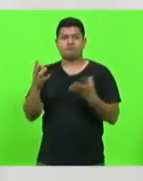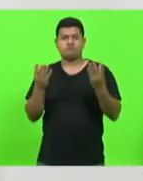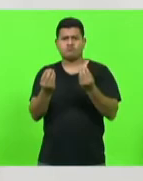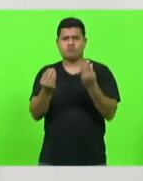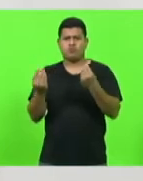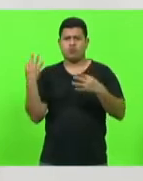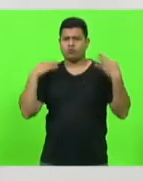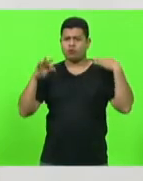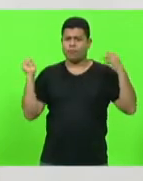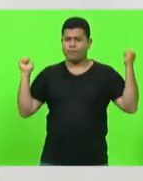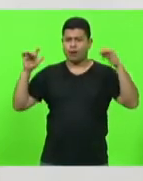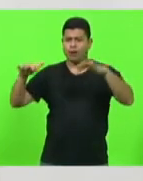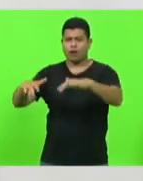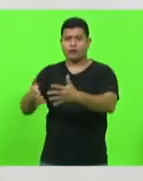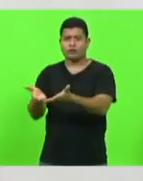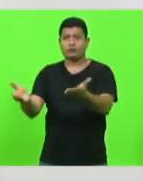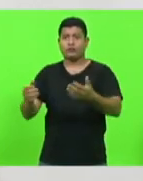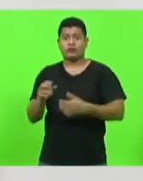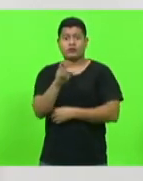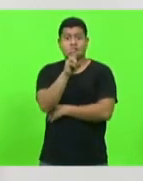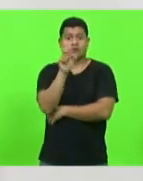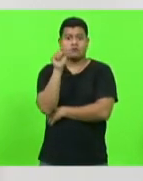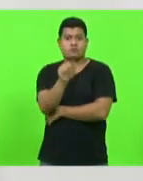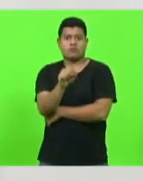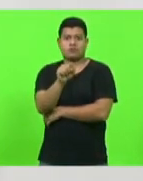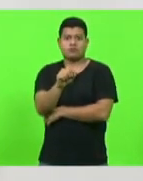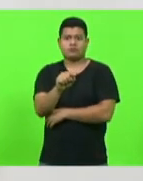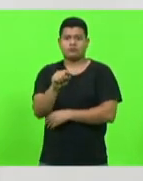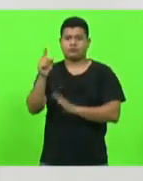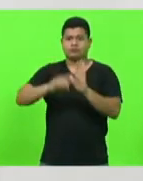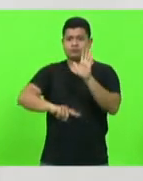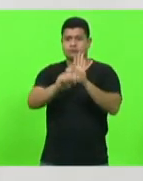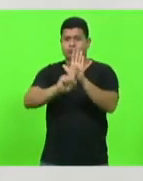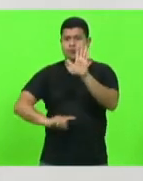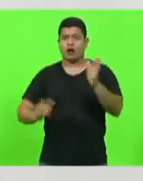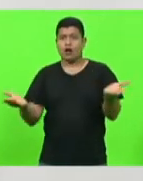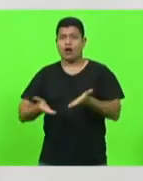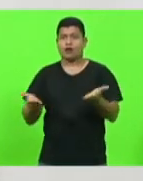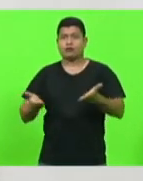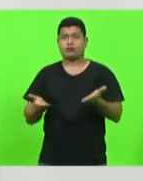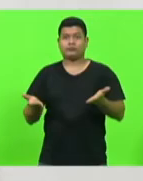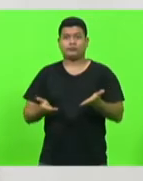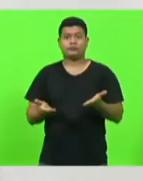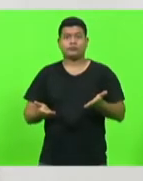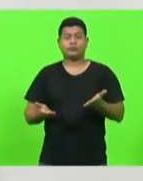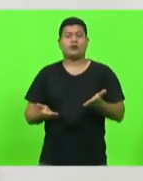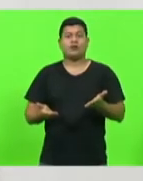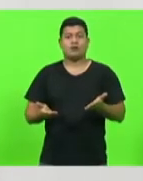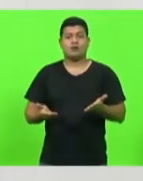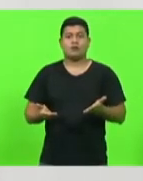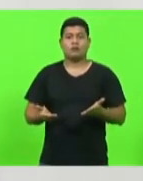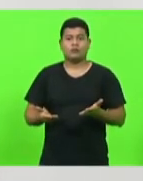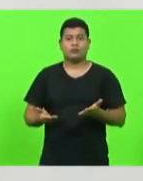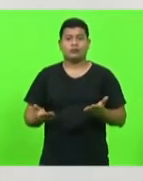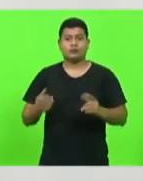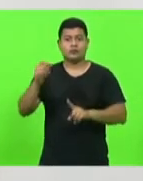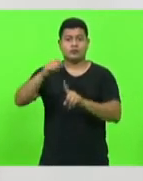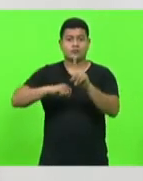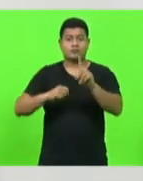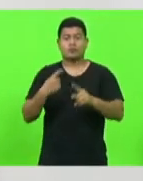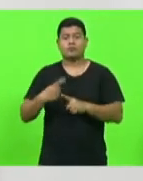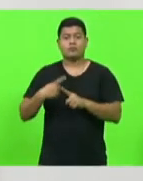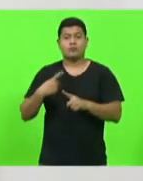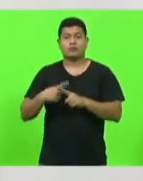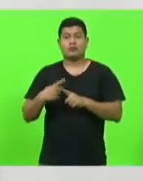e 5 mil cancelamentos tiveram agora no Natal Luz. 5 mil cancelamentos, o que